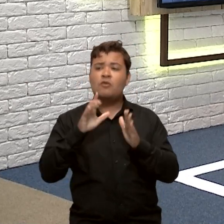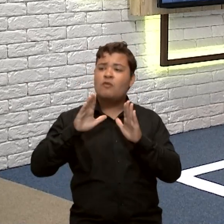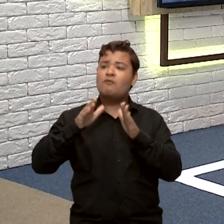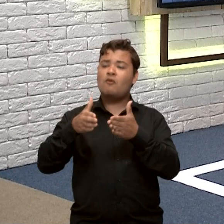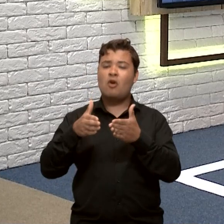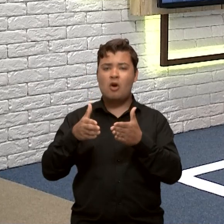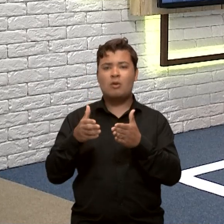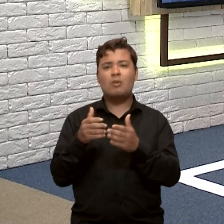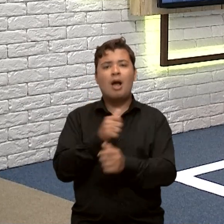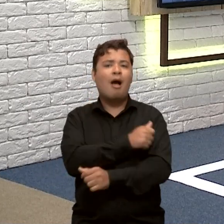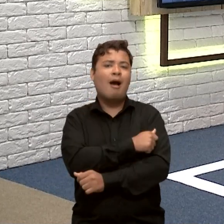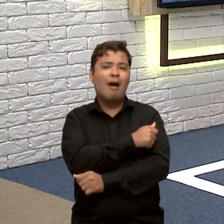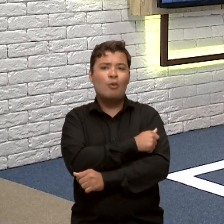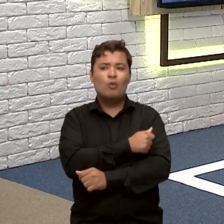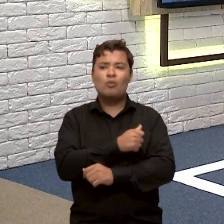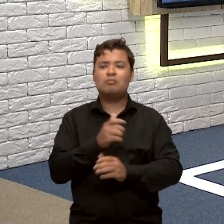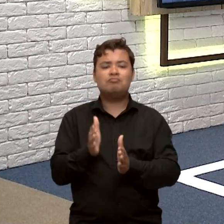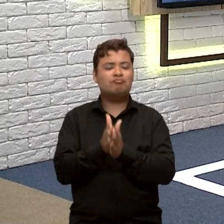de baixa renda?